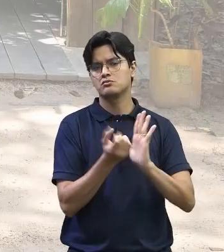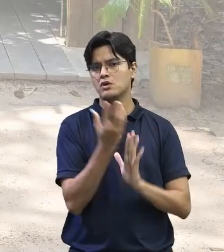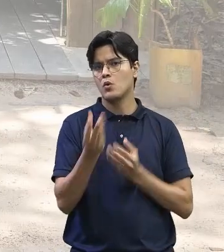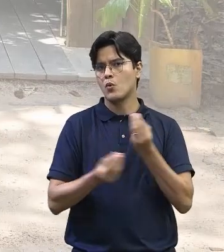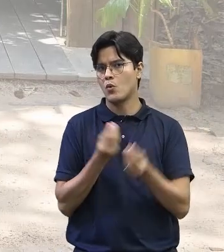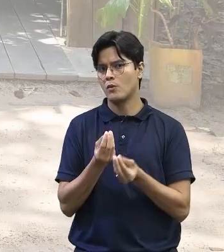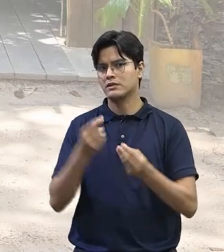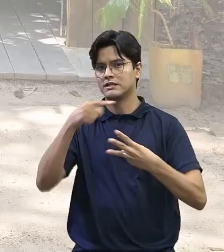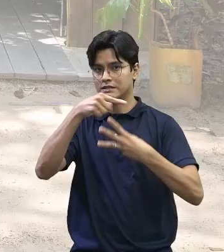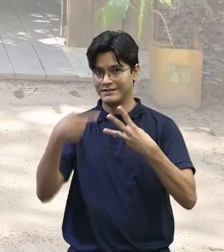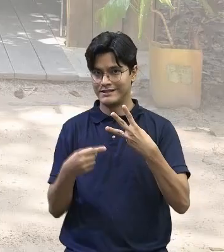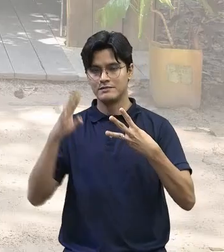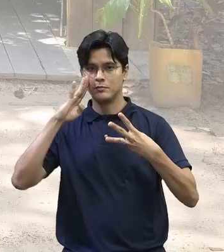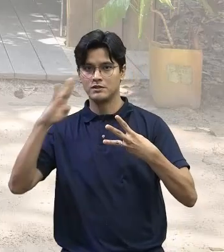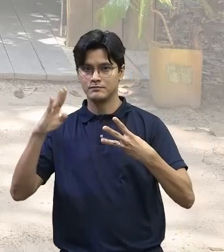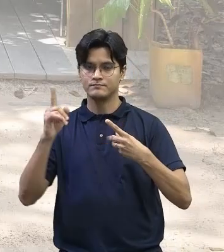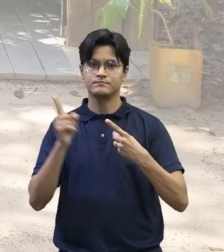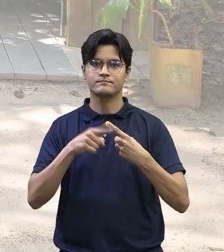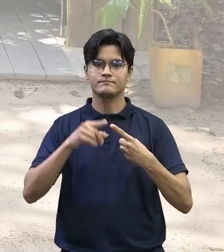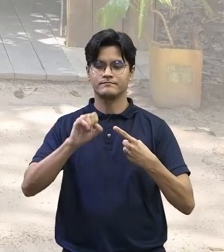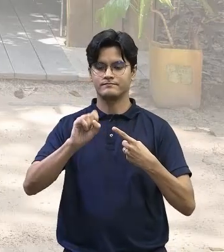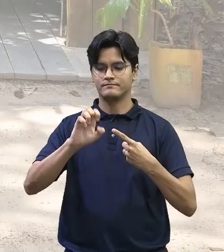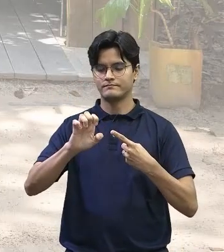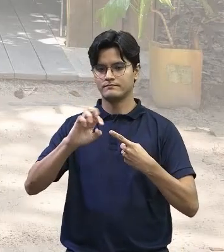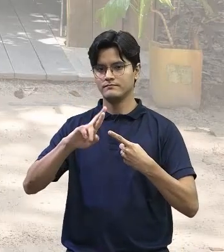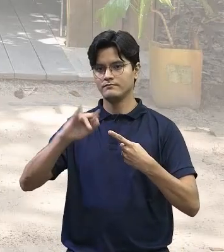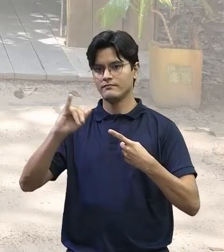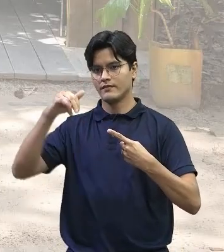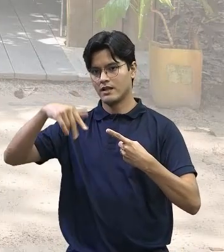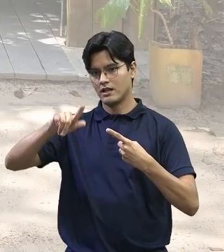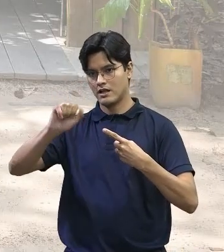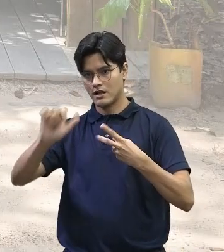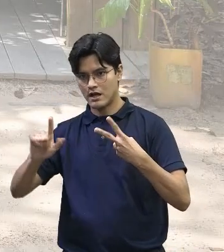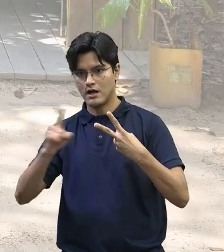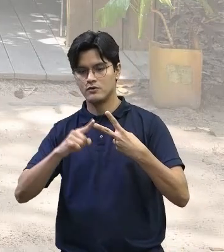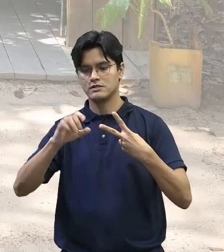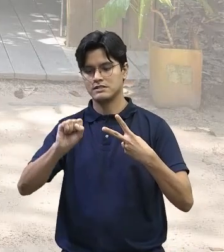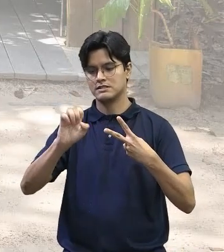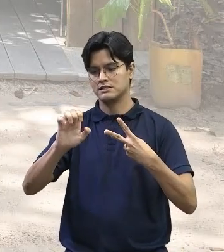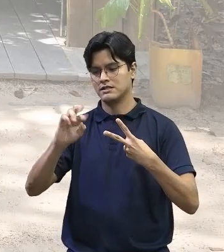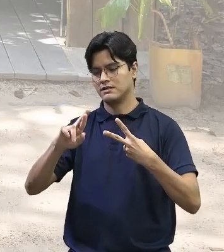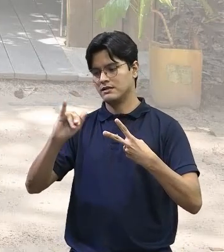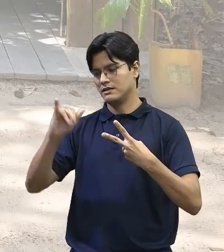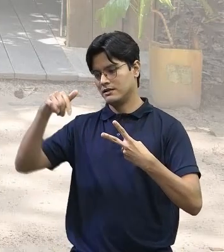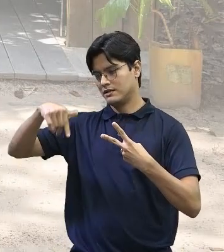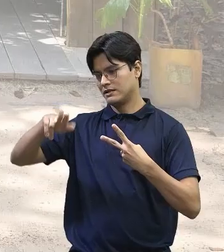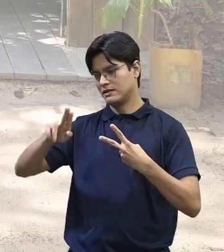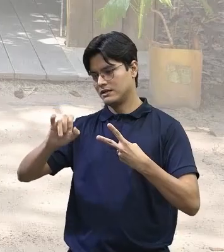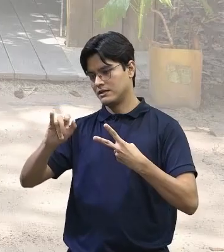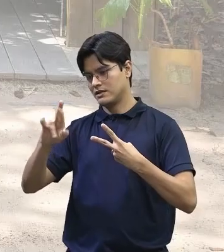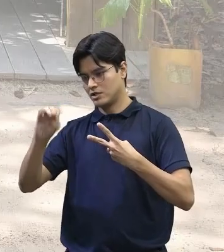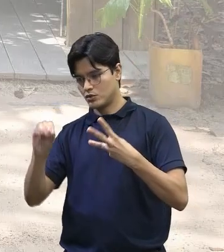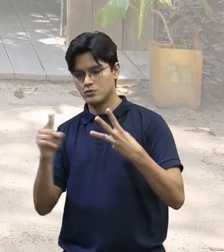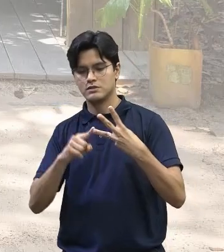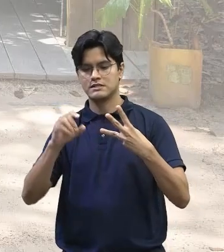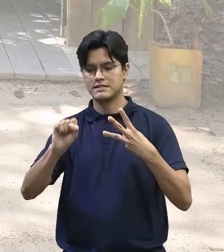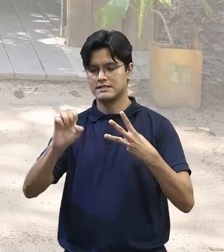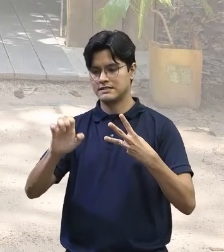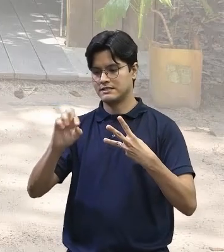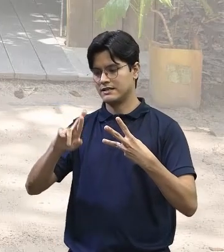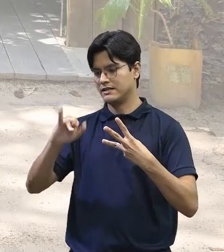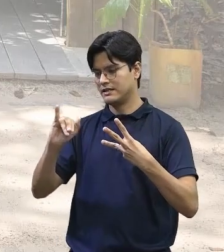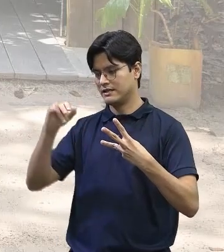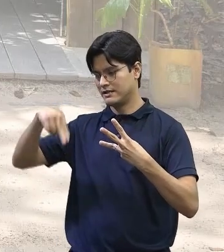do seringal, do seringueiro e do seringalista. O que é o seringal, professor? O texto fala pra gente aqui,